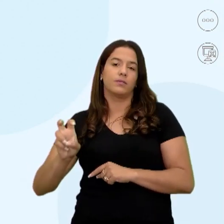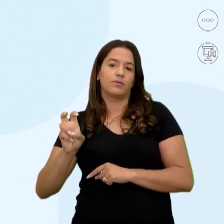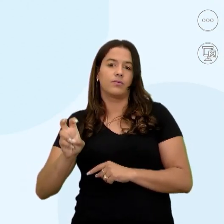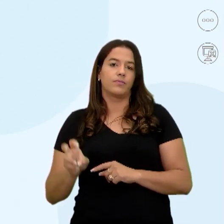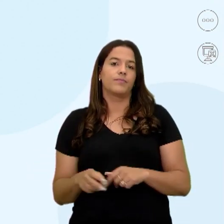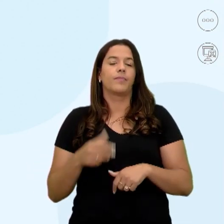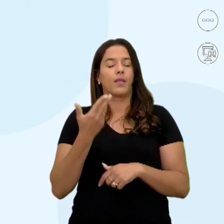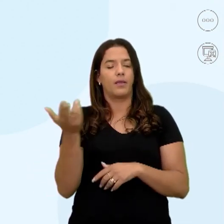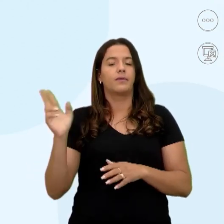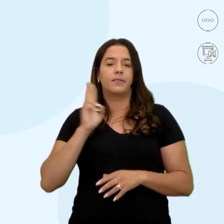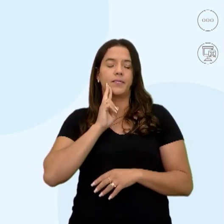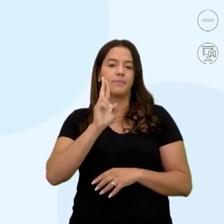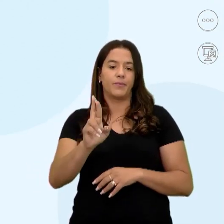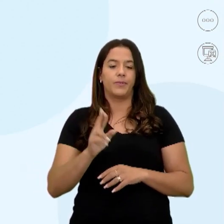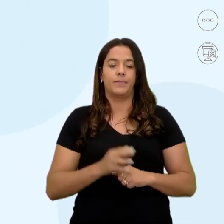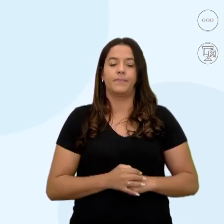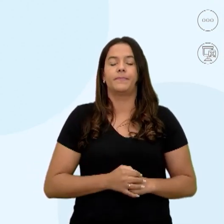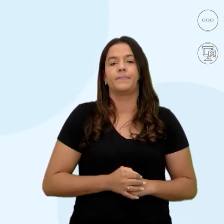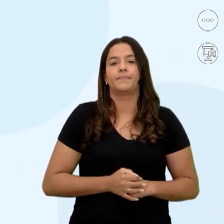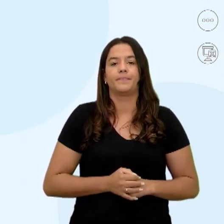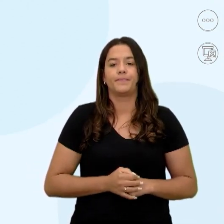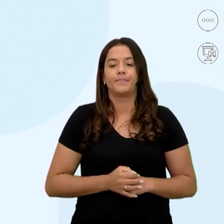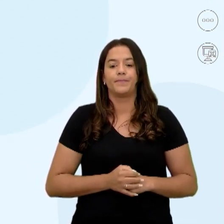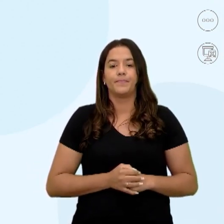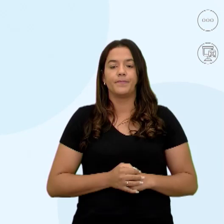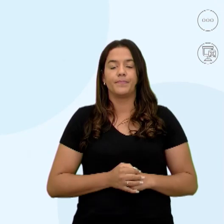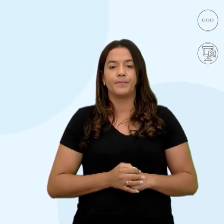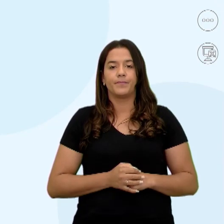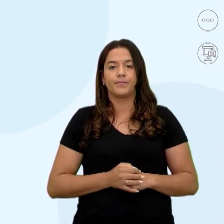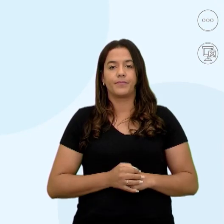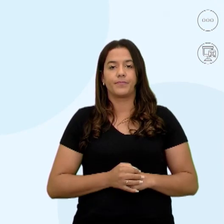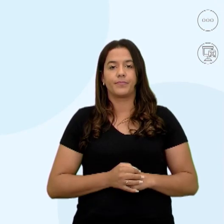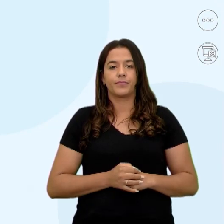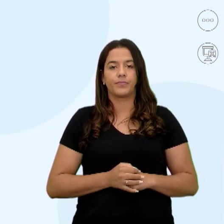salgadinhos? Responda aí no chat pra gente e a gente já volta. Um minutinho.